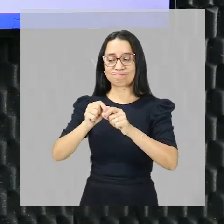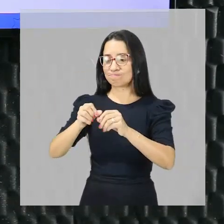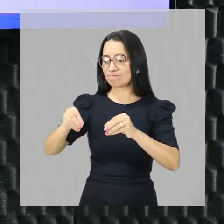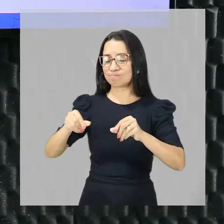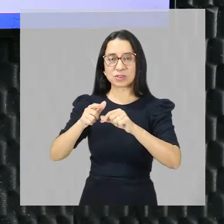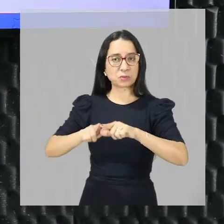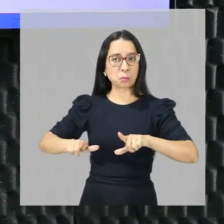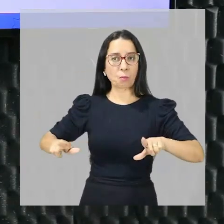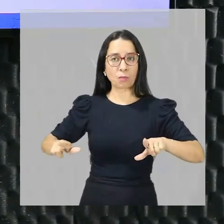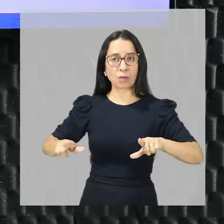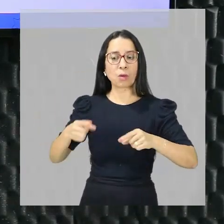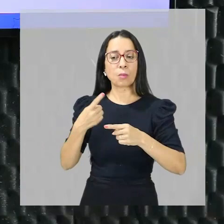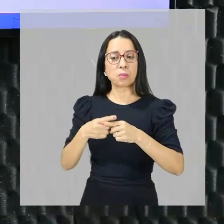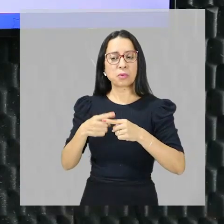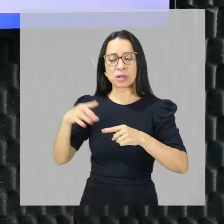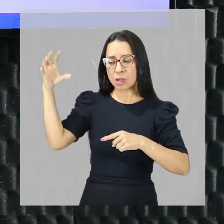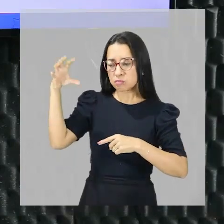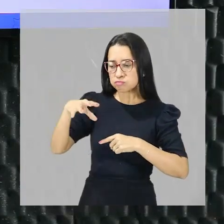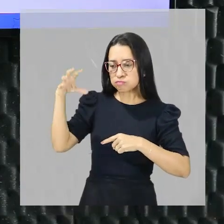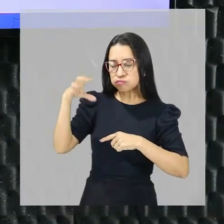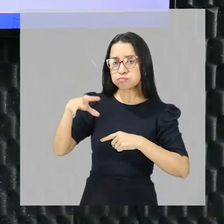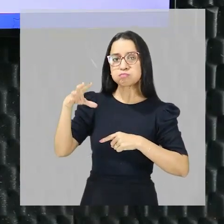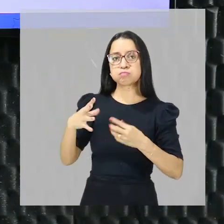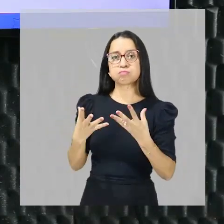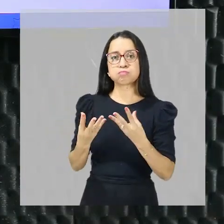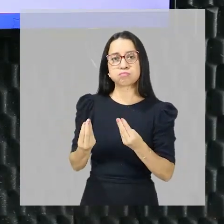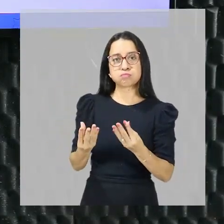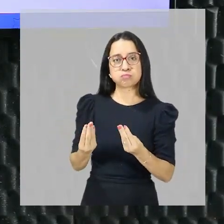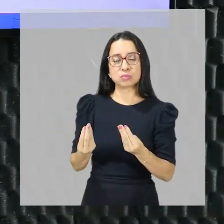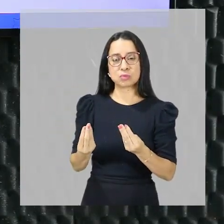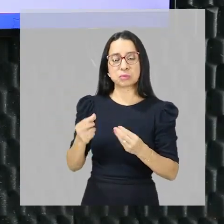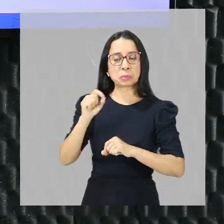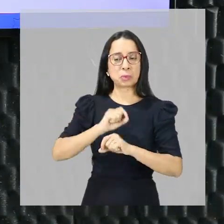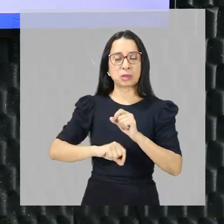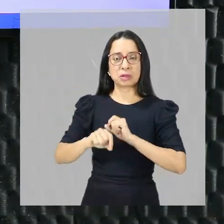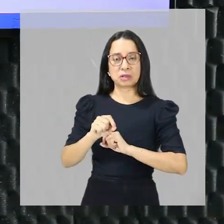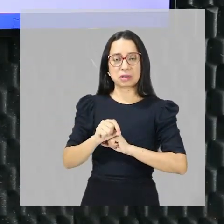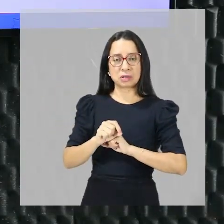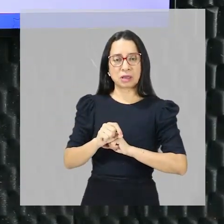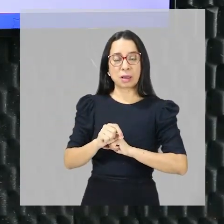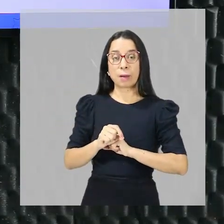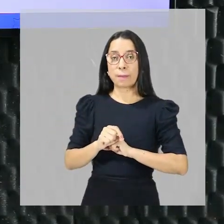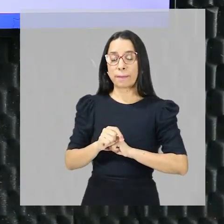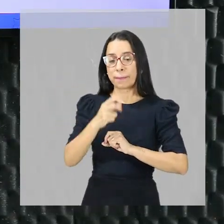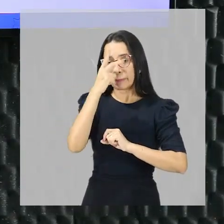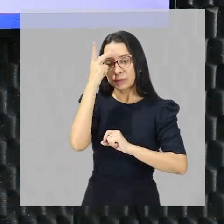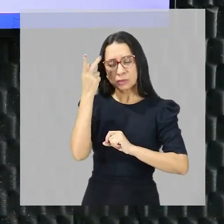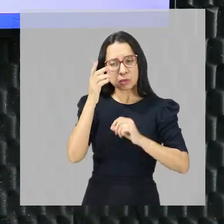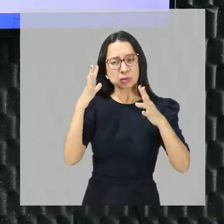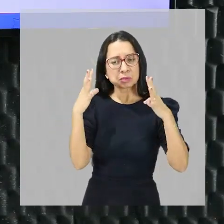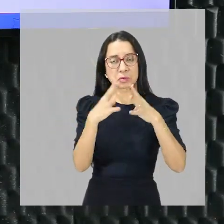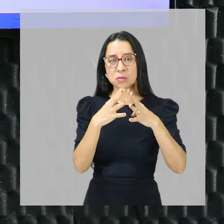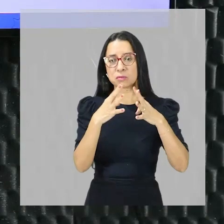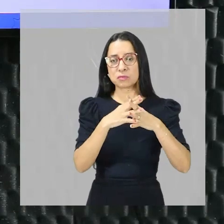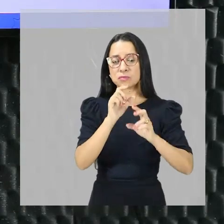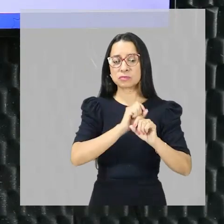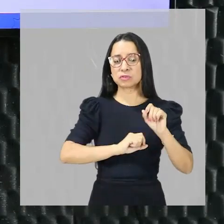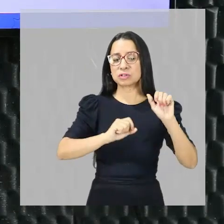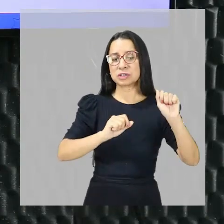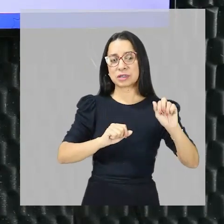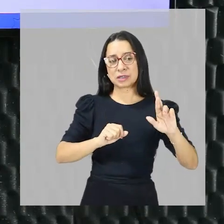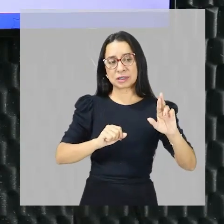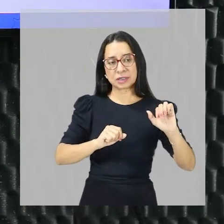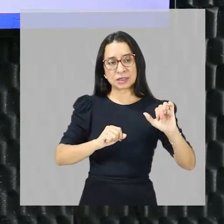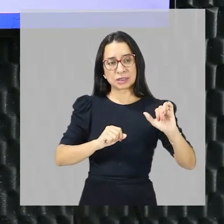desértica é uma área obrigatoriamente seca. Por que eu estou te explicando isso? Porque tem muita gente que pode confundir desertificação com arenização,